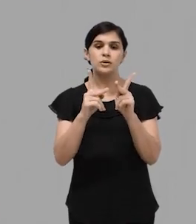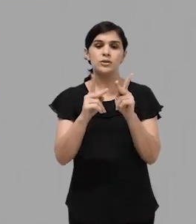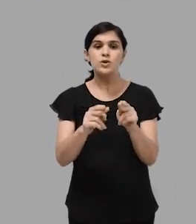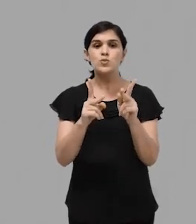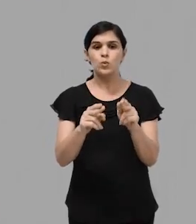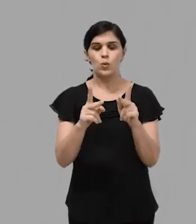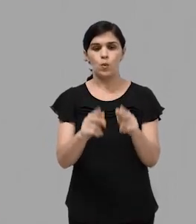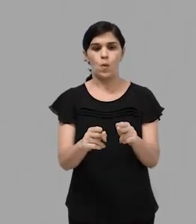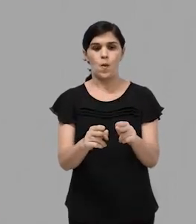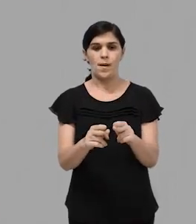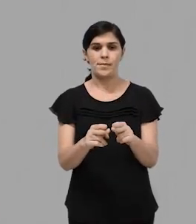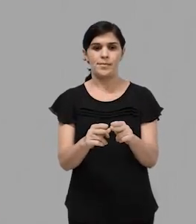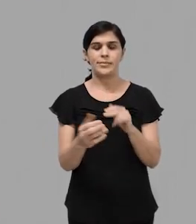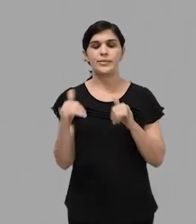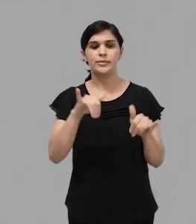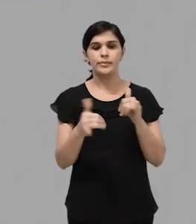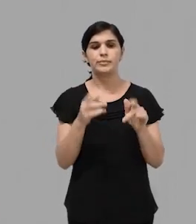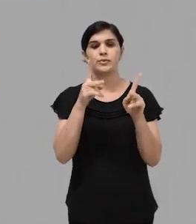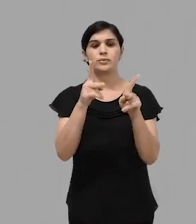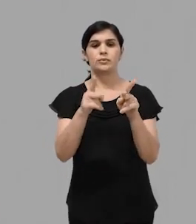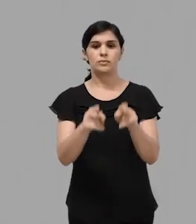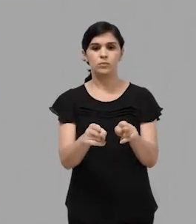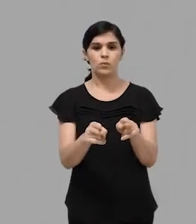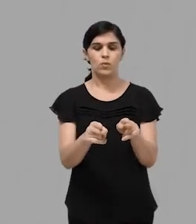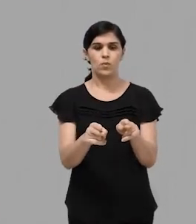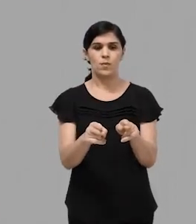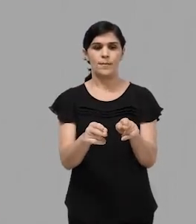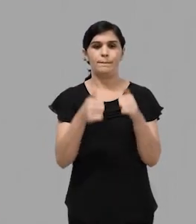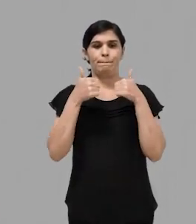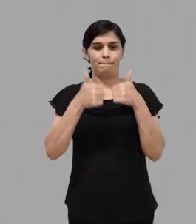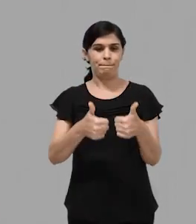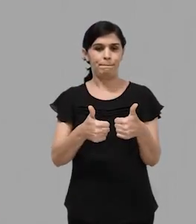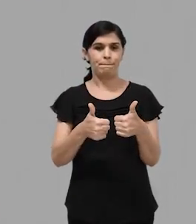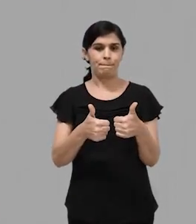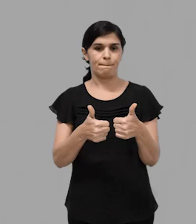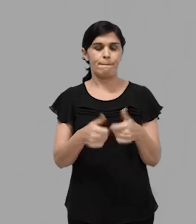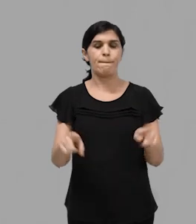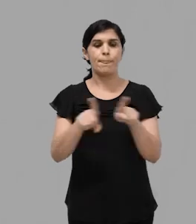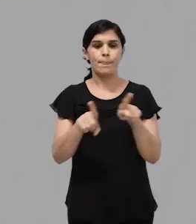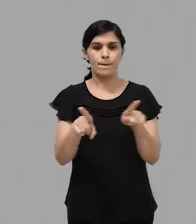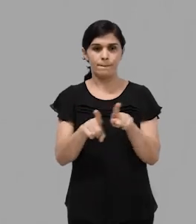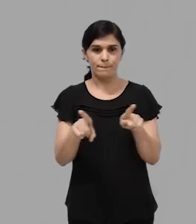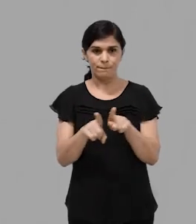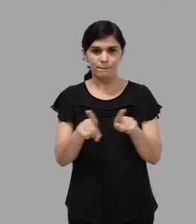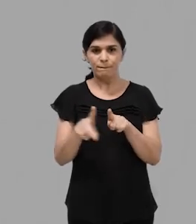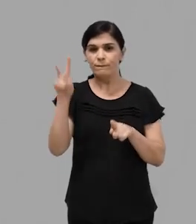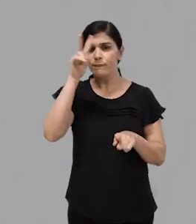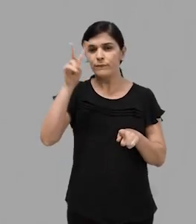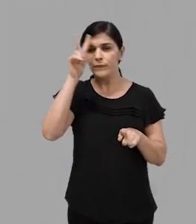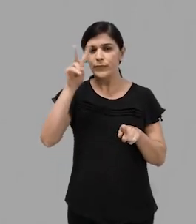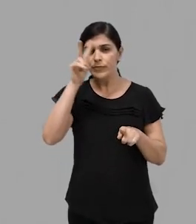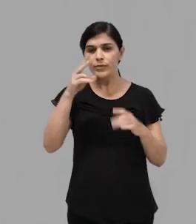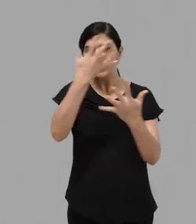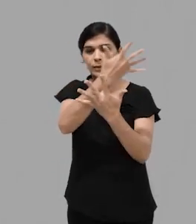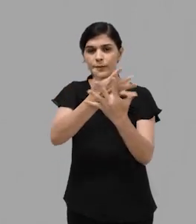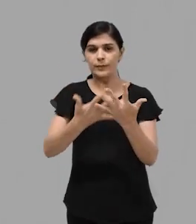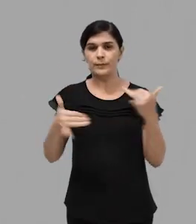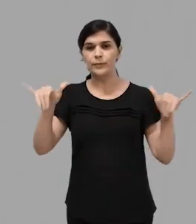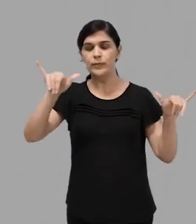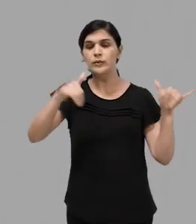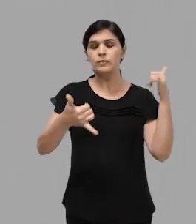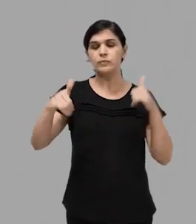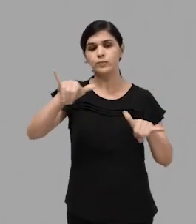propriedades químicas semelhantes. Tudo bem? Bom, também, relembrando a tabela periódica